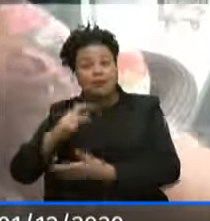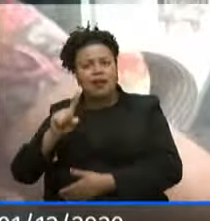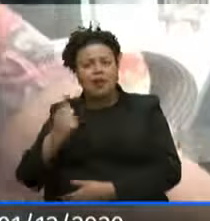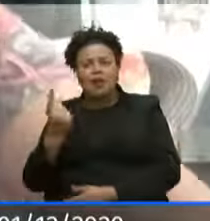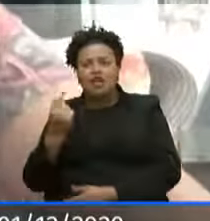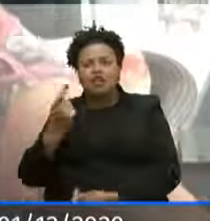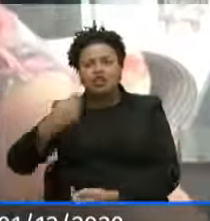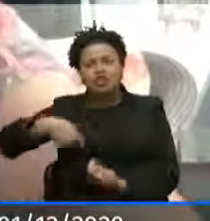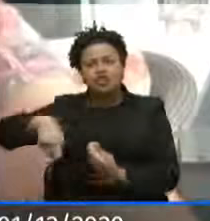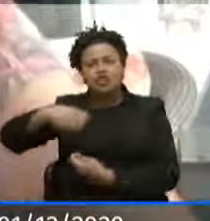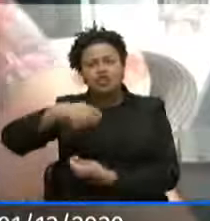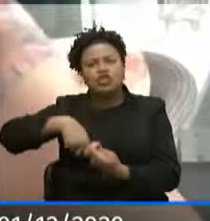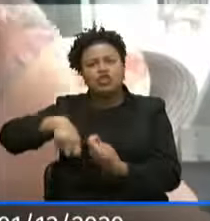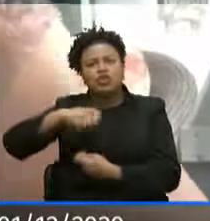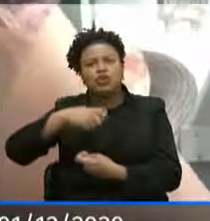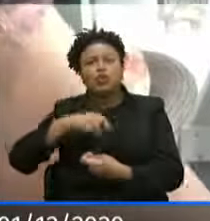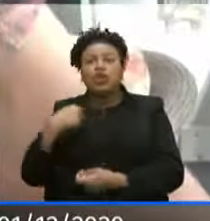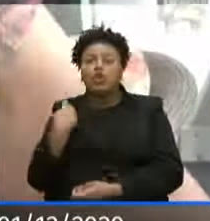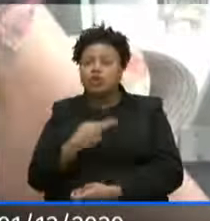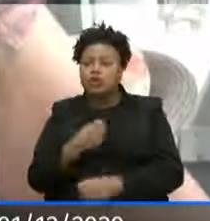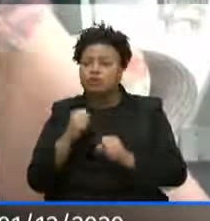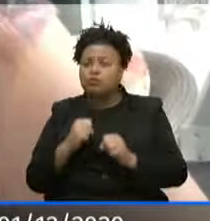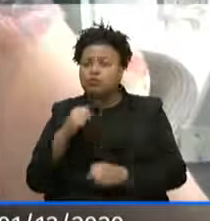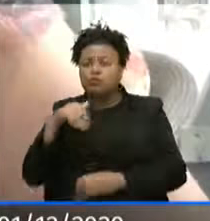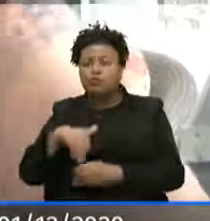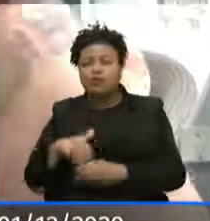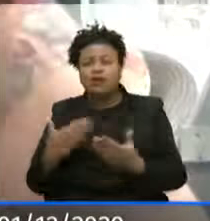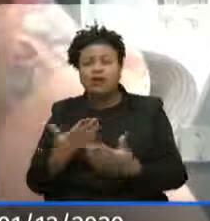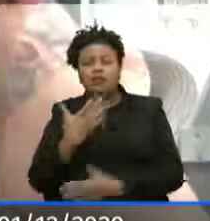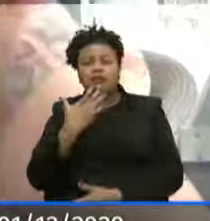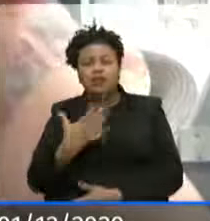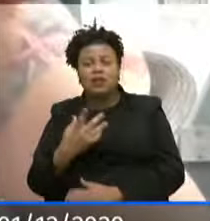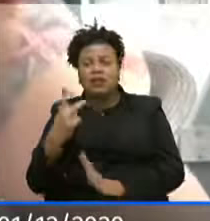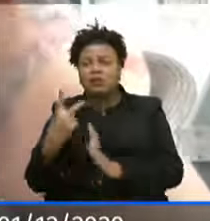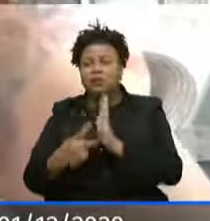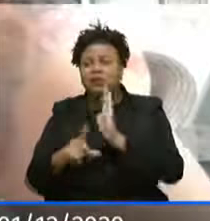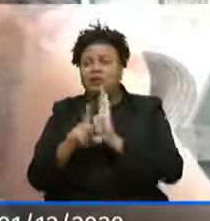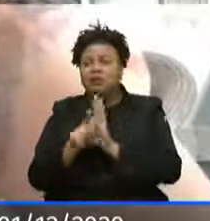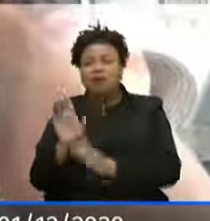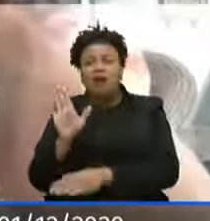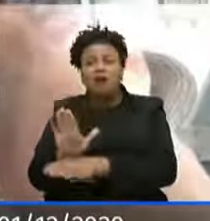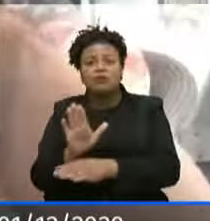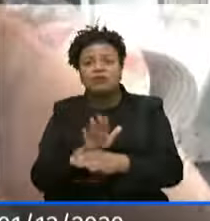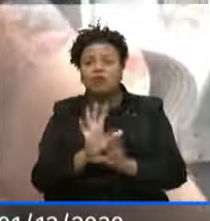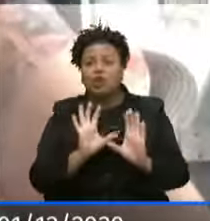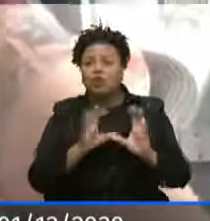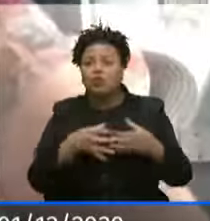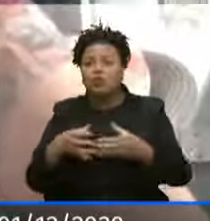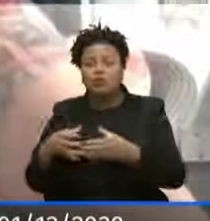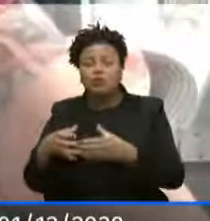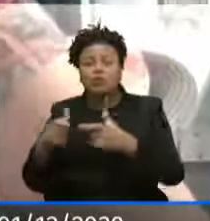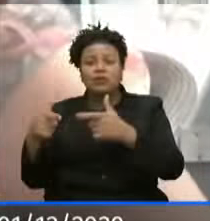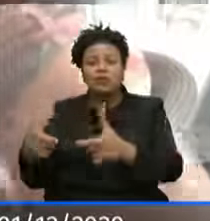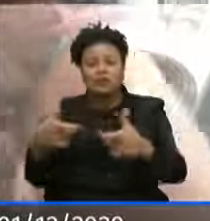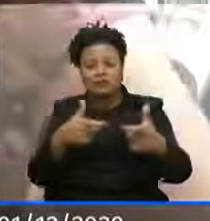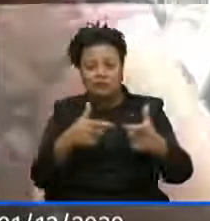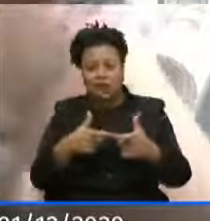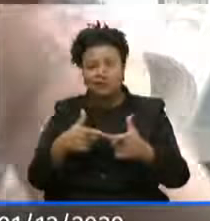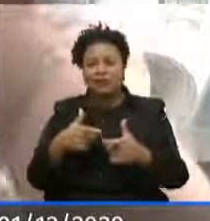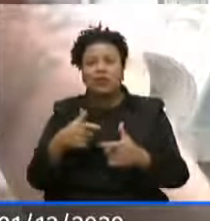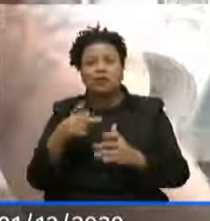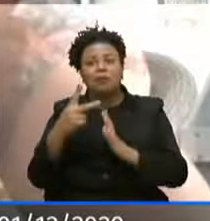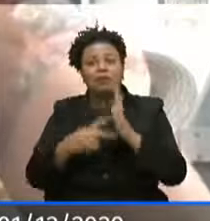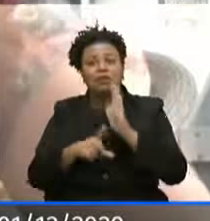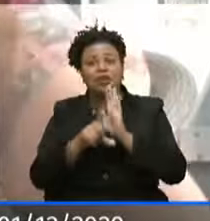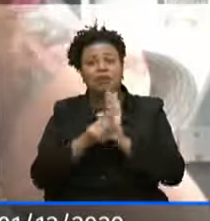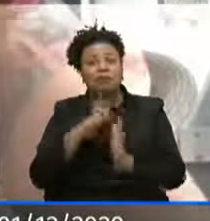giram na economia. Nós poderemos votar hoje à tarde o projeto de lei de auxílio aos grupos e espaços, deputada Anne, que é um projeto de lei